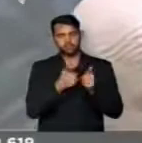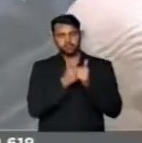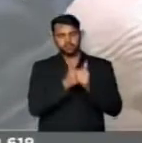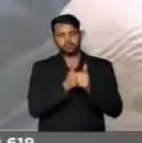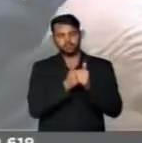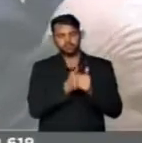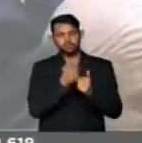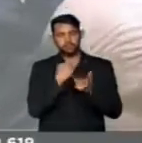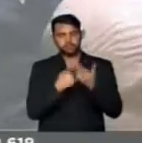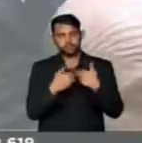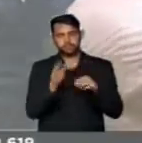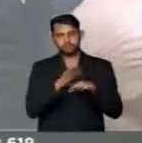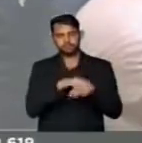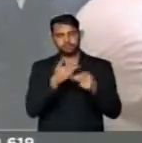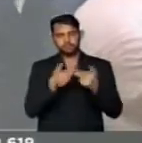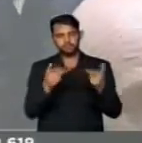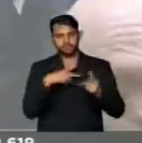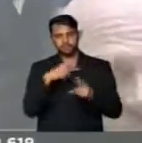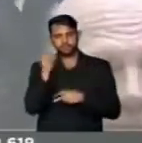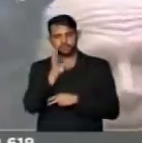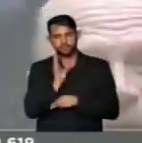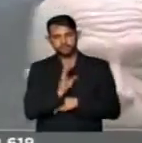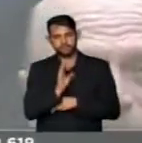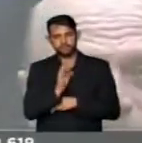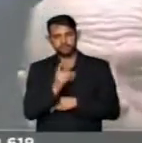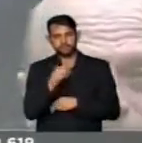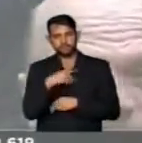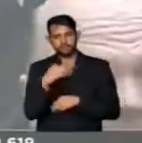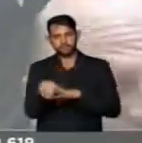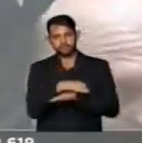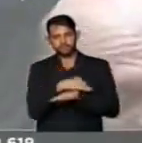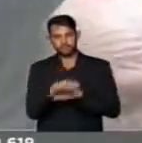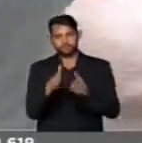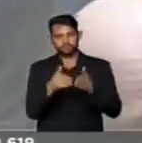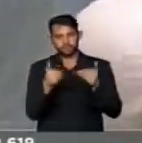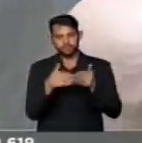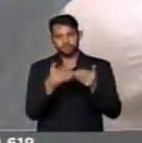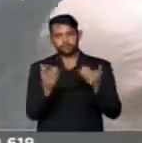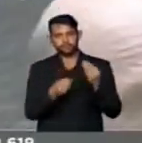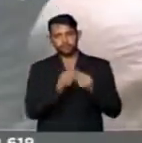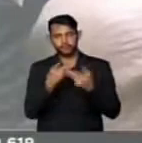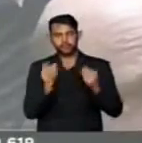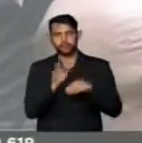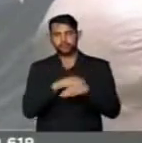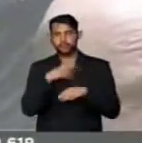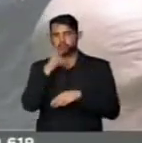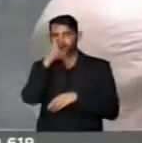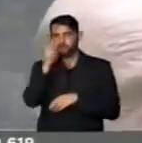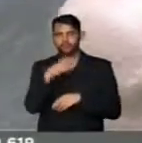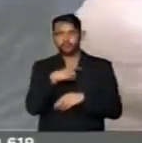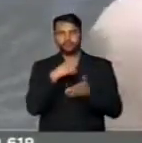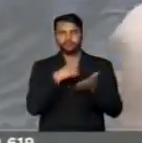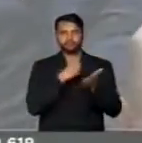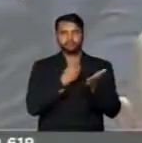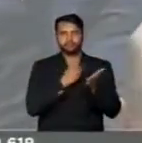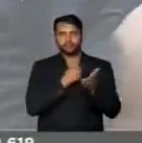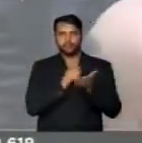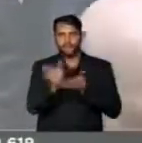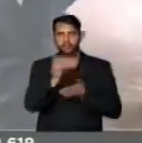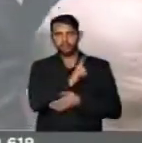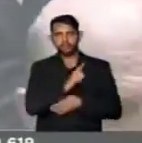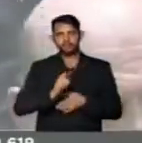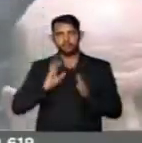acompanhar a vontade majoritária do Brasil, que nas ruas pedem, de maneira muito firme, a saída desse